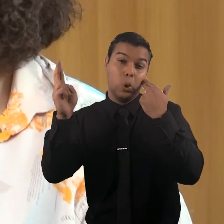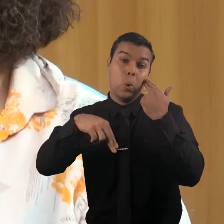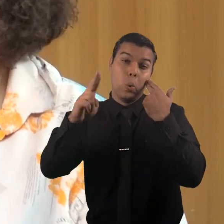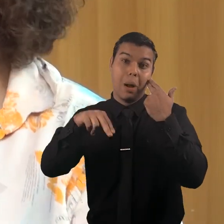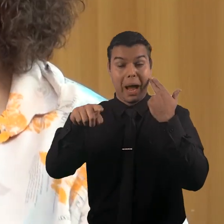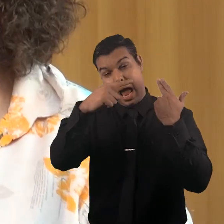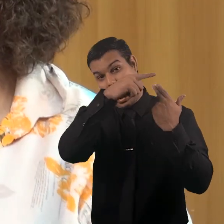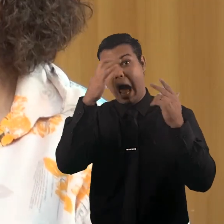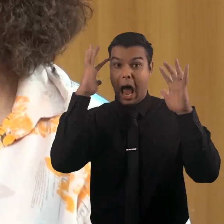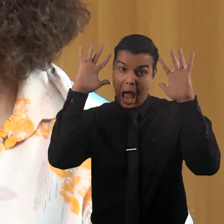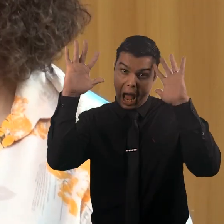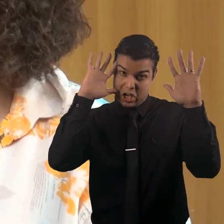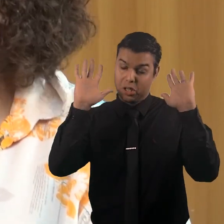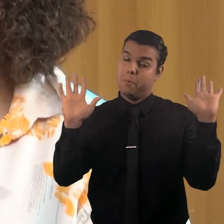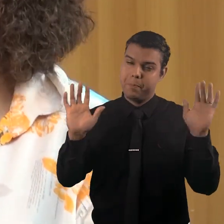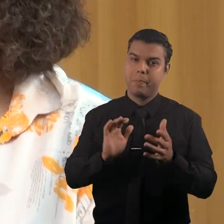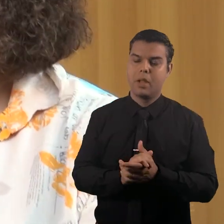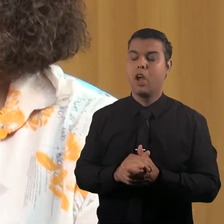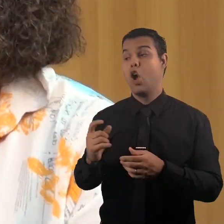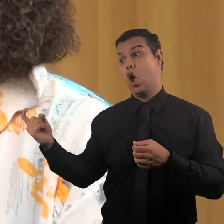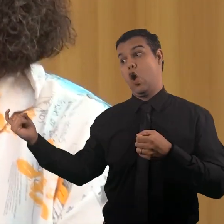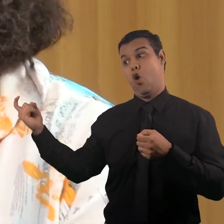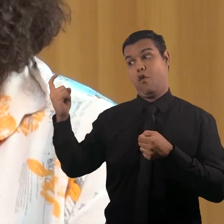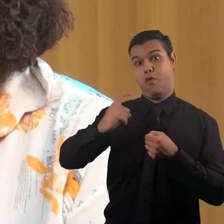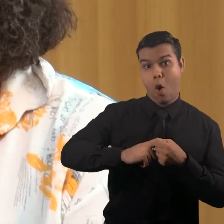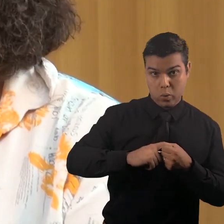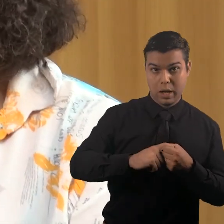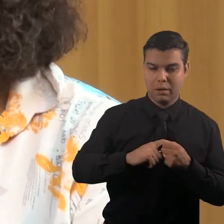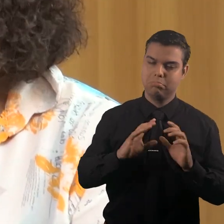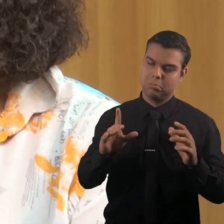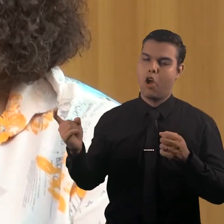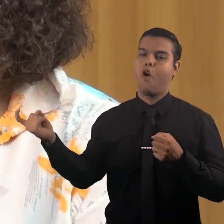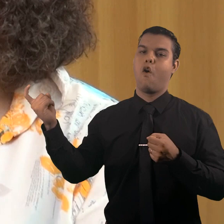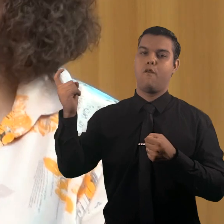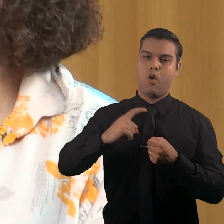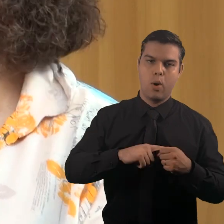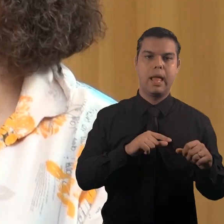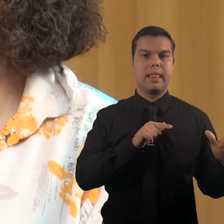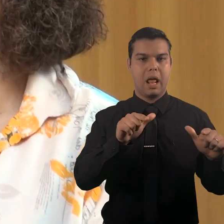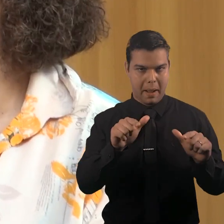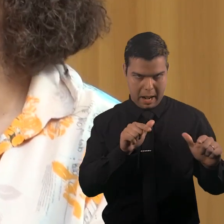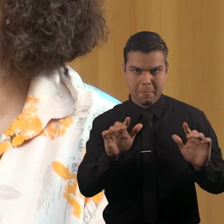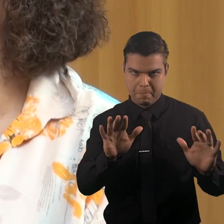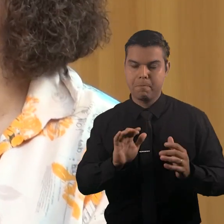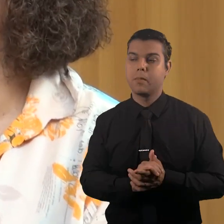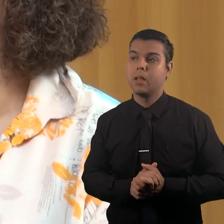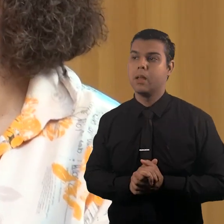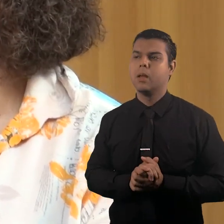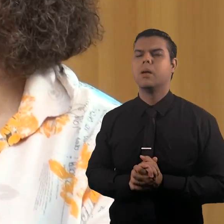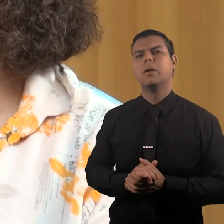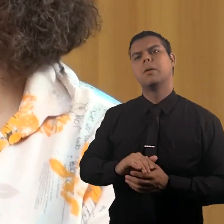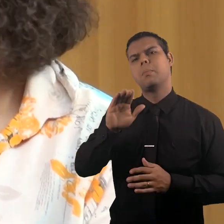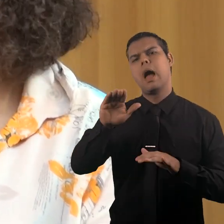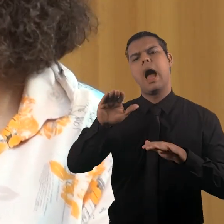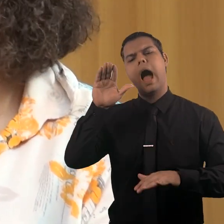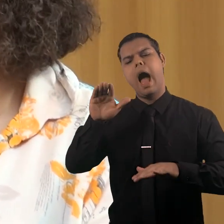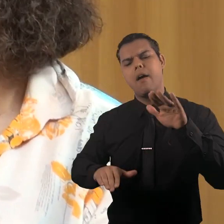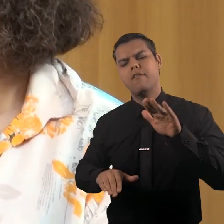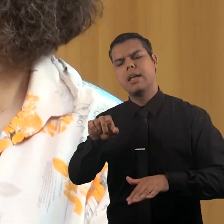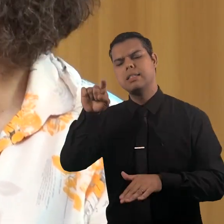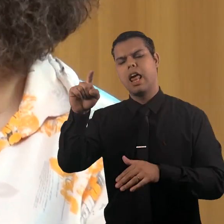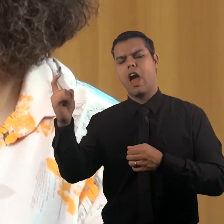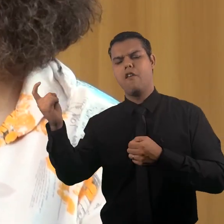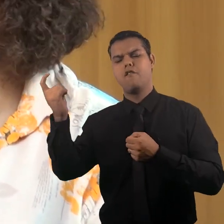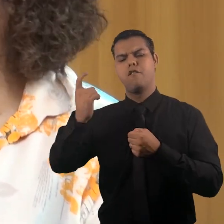é o normal, mas na cabeça dela é esse normal. E aí o que, que acontece? Ela volta. Quando ela é CLT, ela volta para o trabalho. Muitas